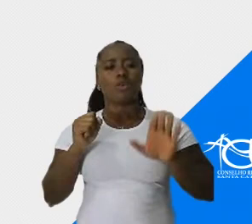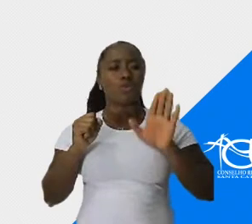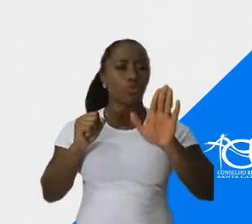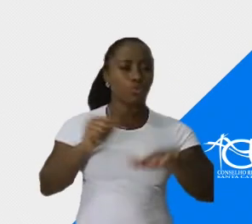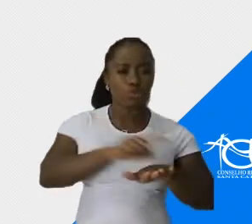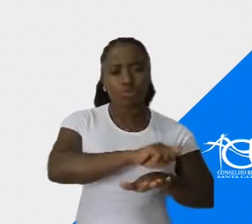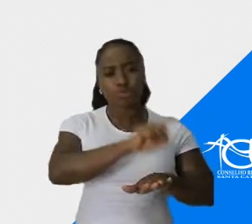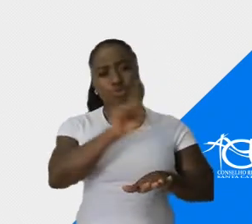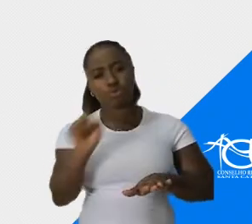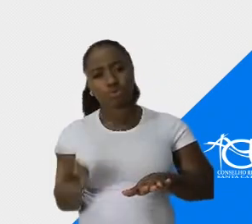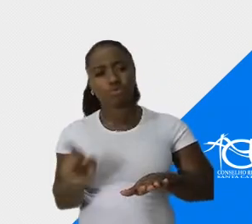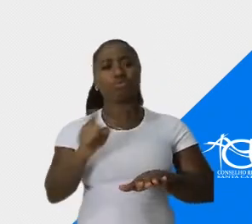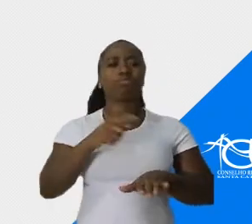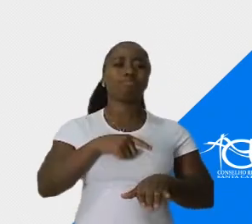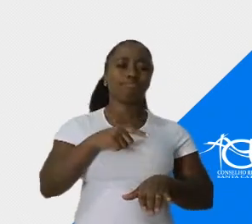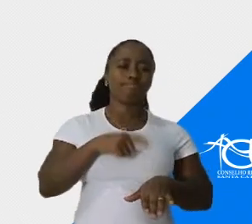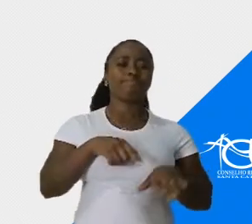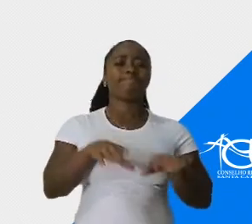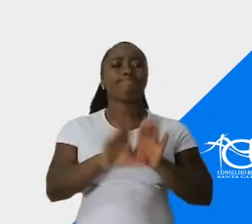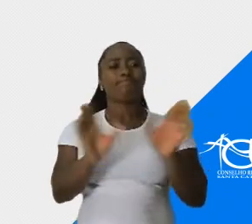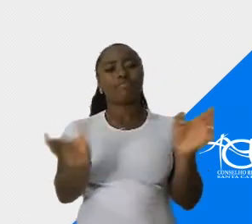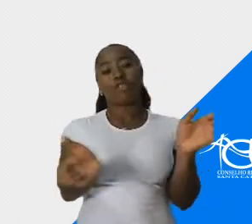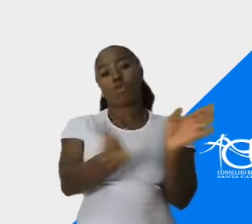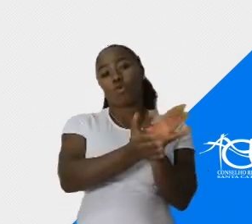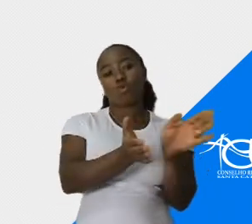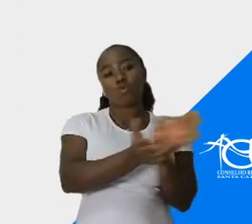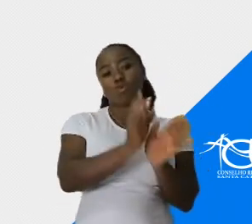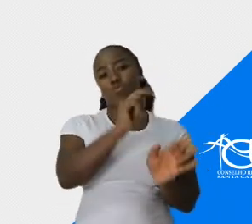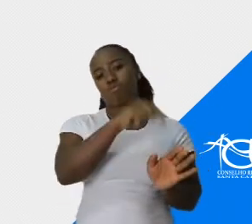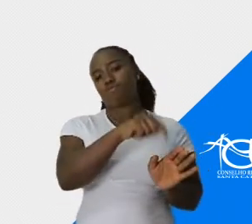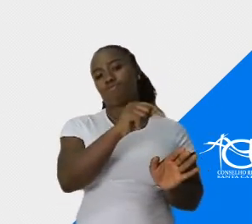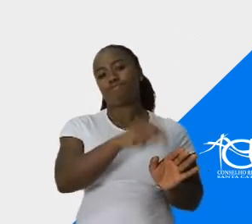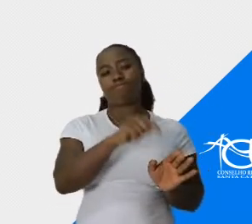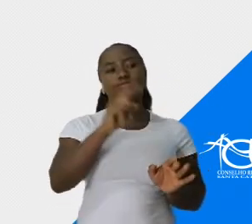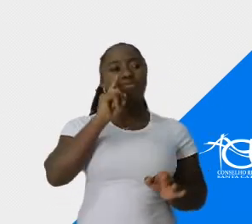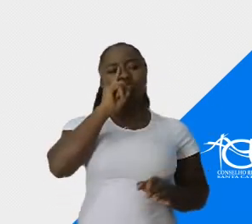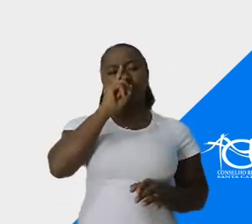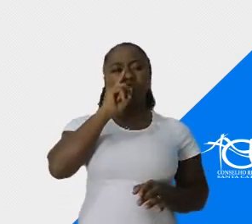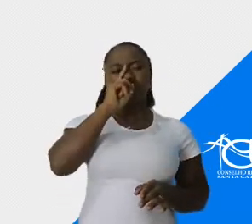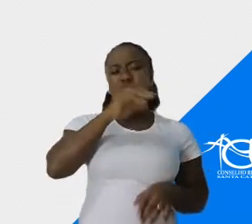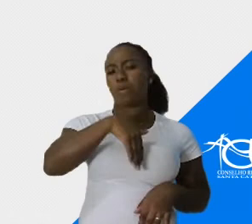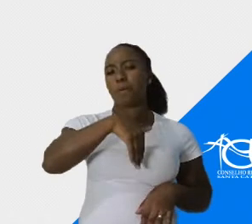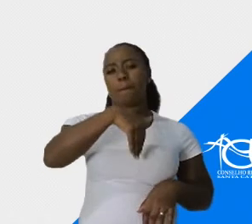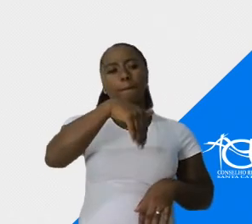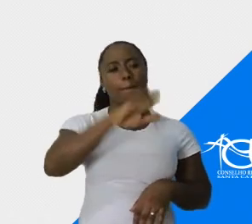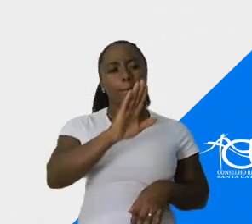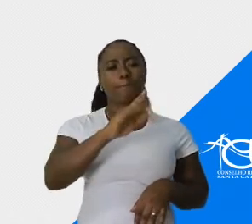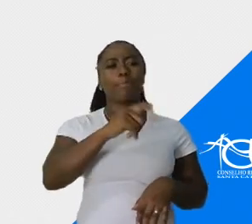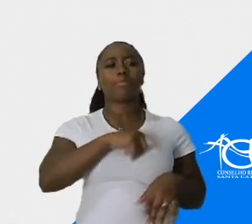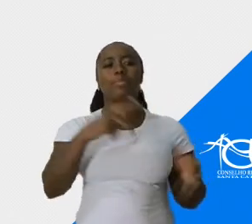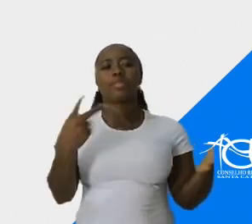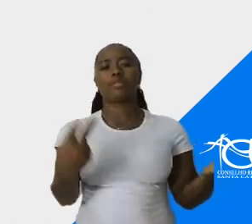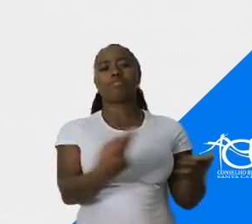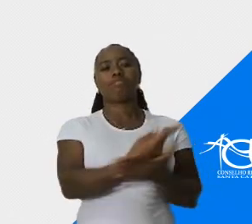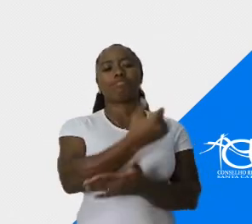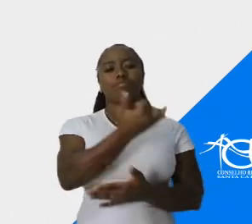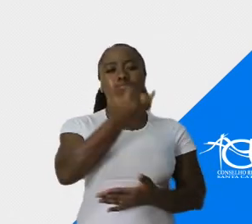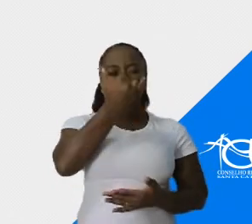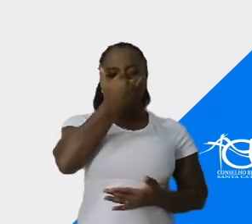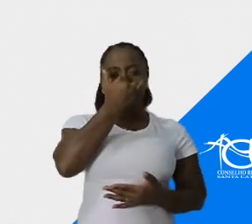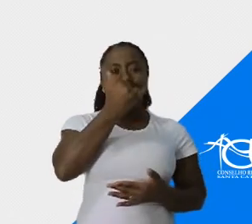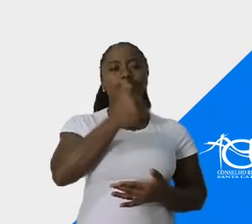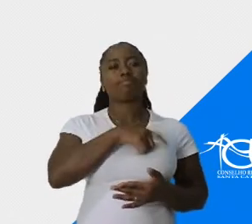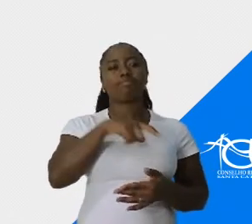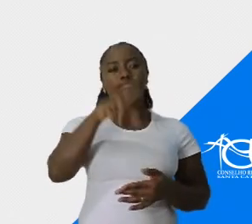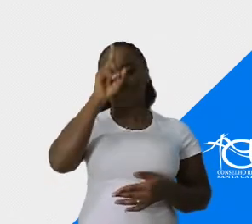esse grupo 1 é um grupo muito suscetível ao risco, ele está muito presente em ambulatórios, em hospitais, é o que de maior quantidade de ocorrência de